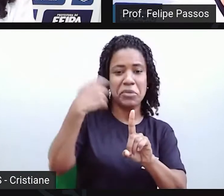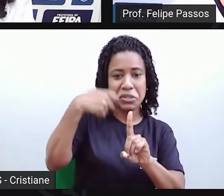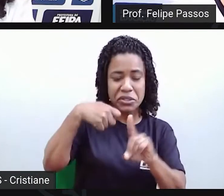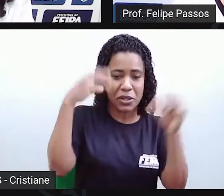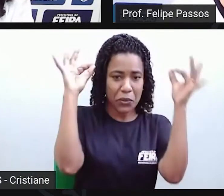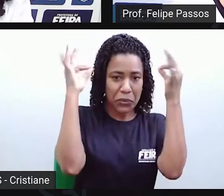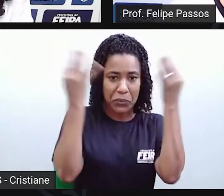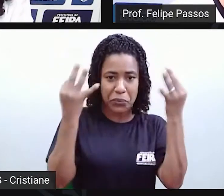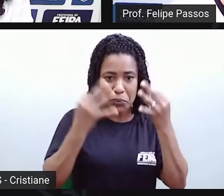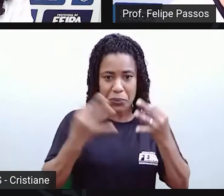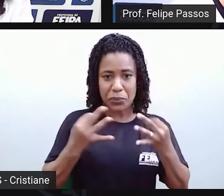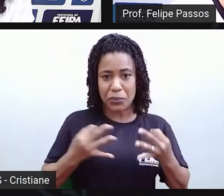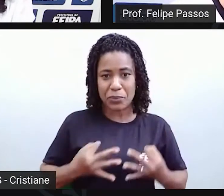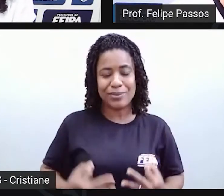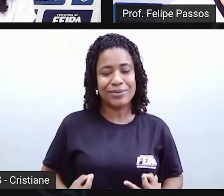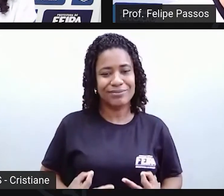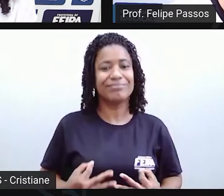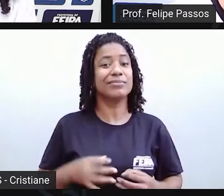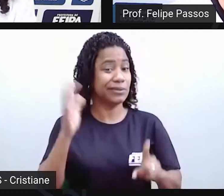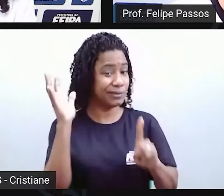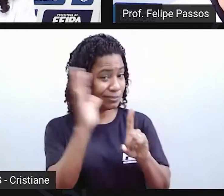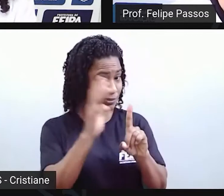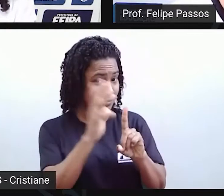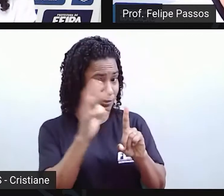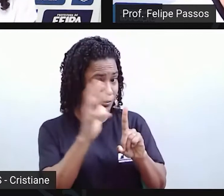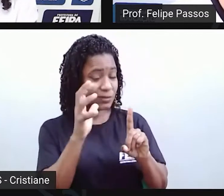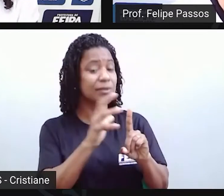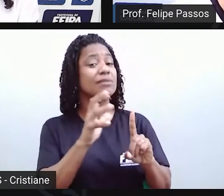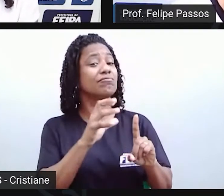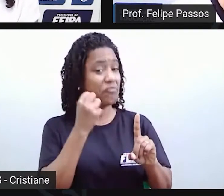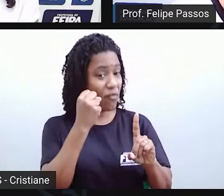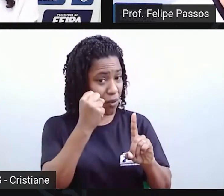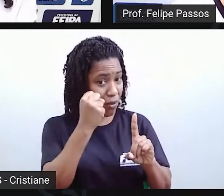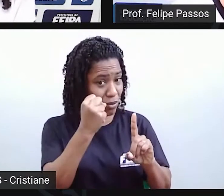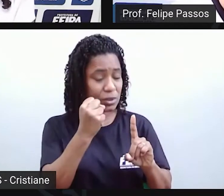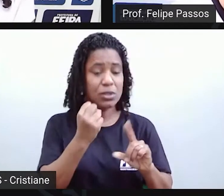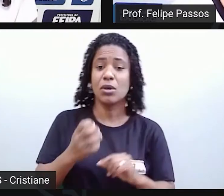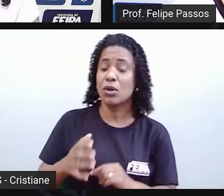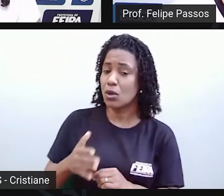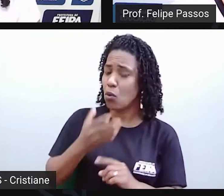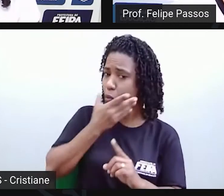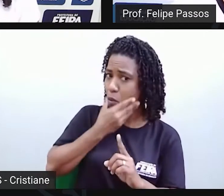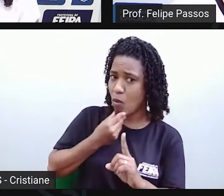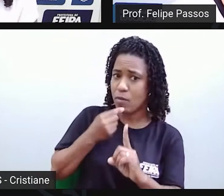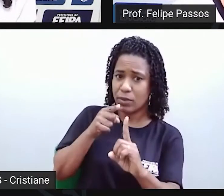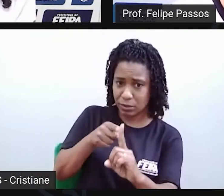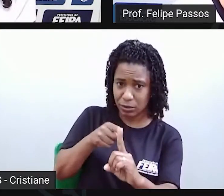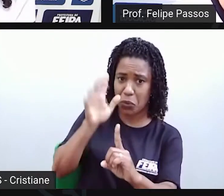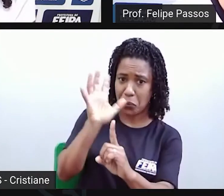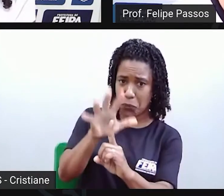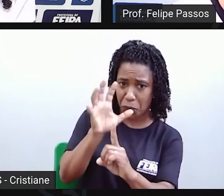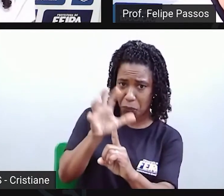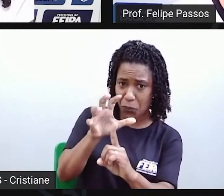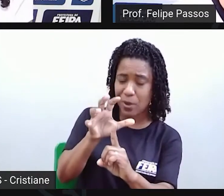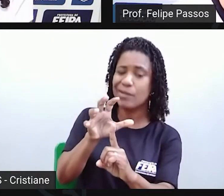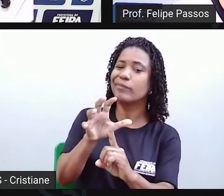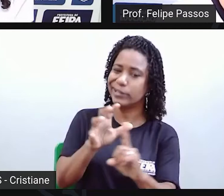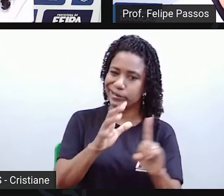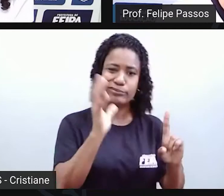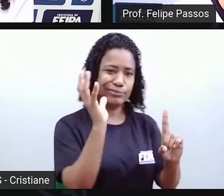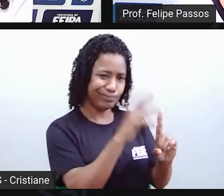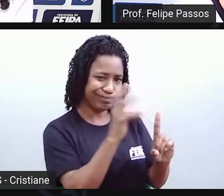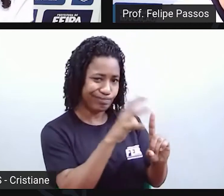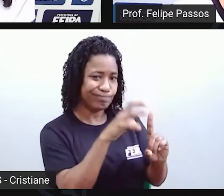uma pressão que ela é muito mais pesada, ela pode até acontecer no homem, no menino, mas ela é muito mais pesada com a mulher. Como é